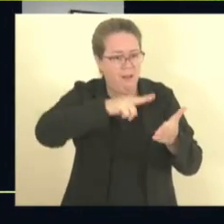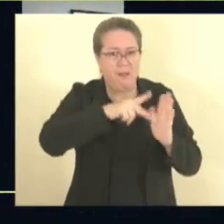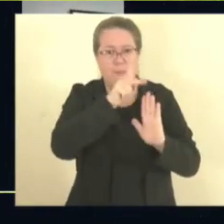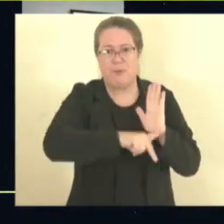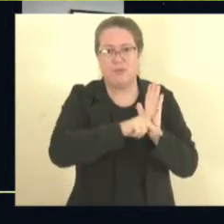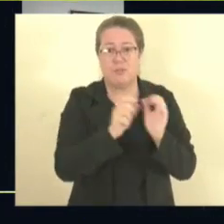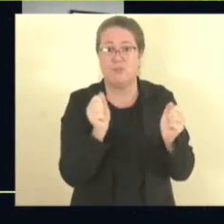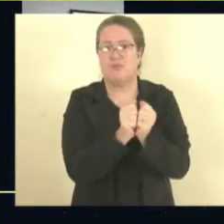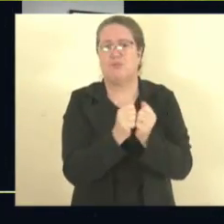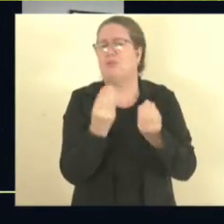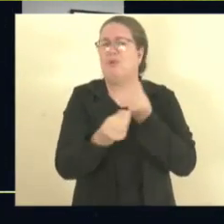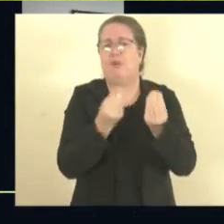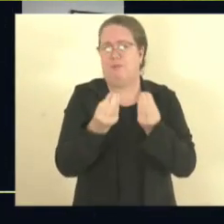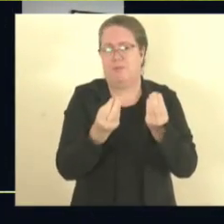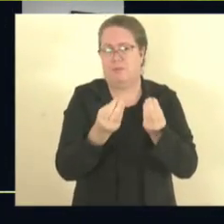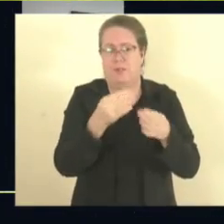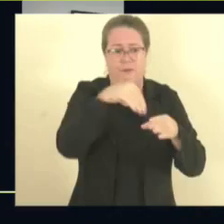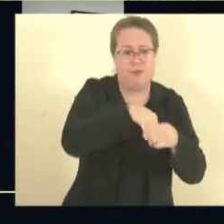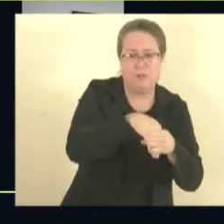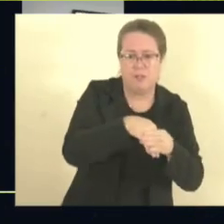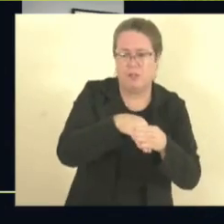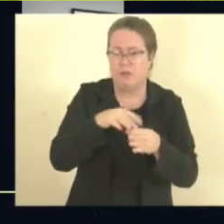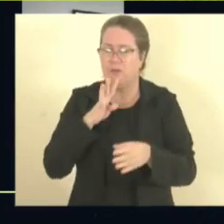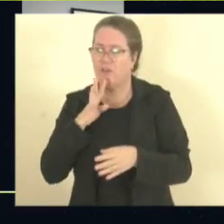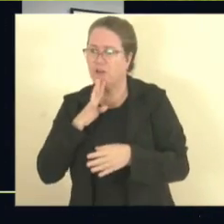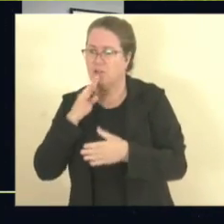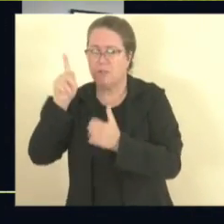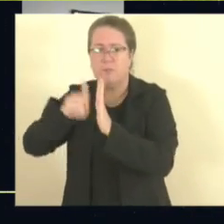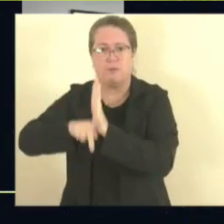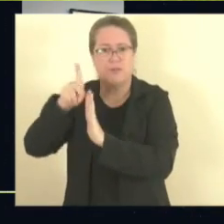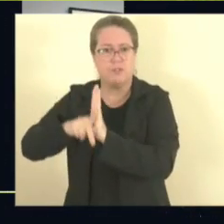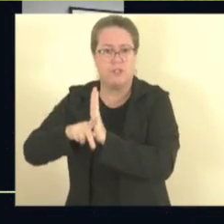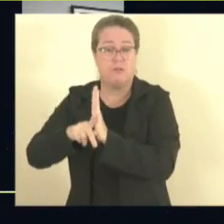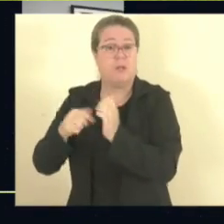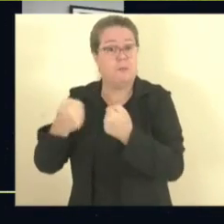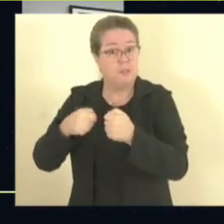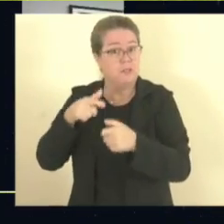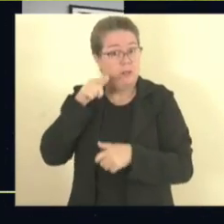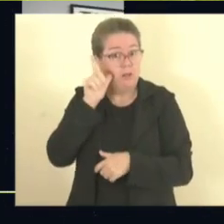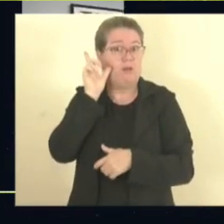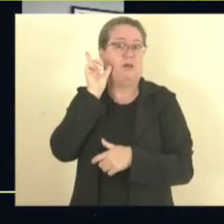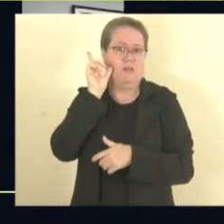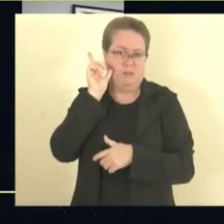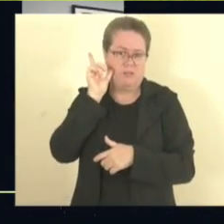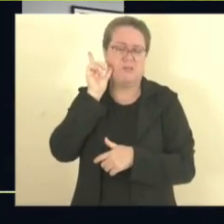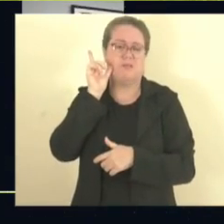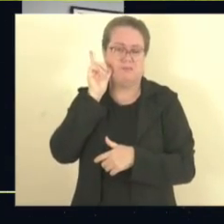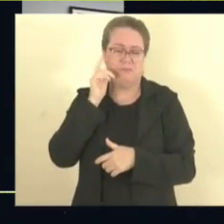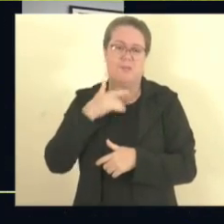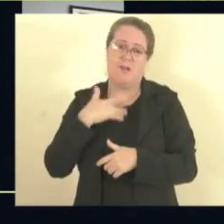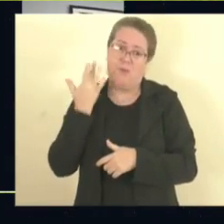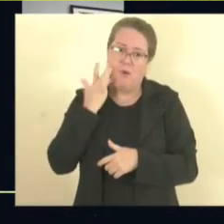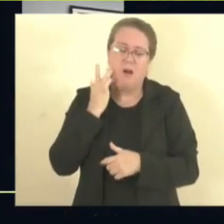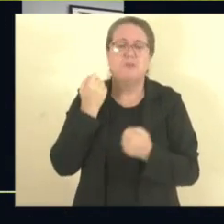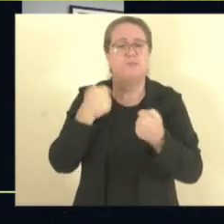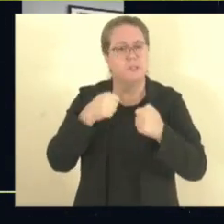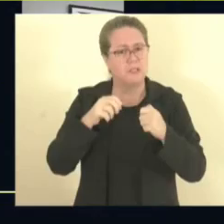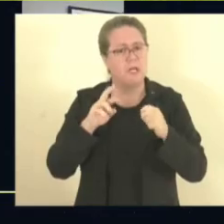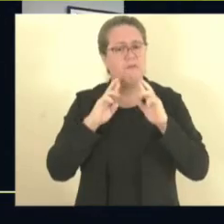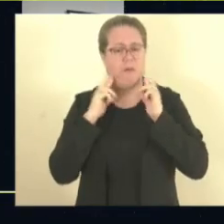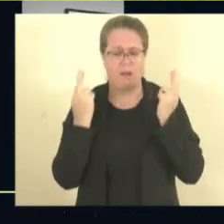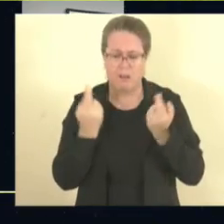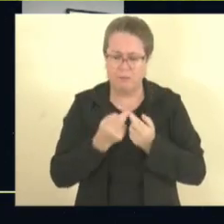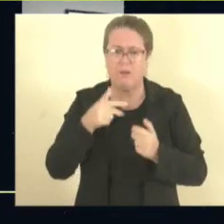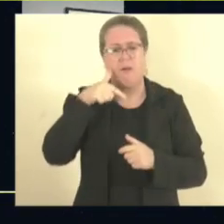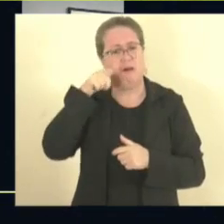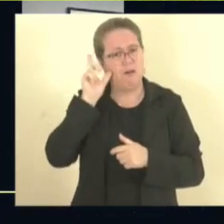mandar informação dessa contratação desse empréstimo, né? Isso era para, no mínimo, ter feito uma reunião com a gente, aí a liderança do